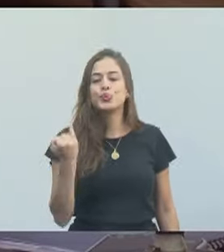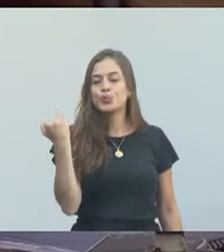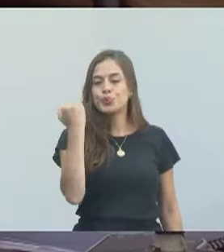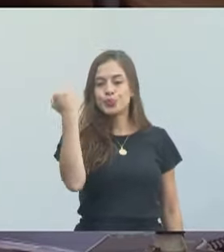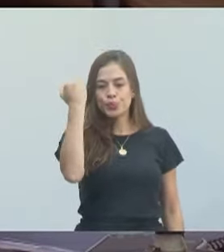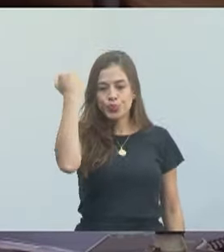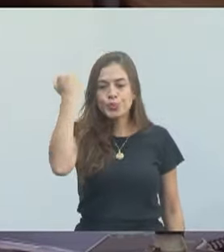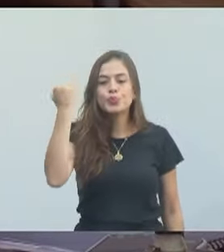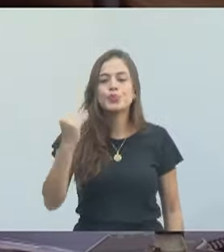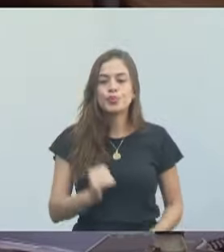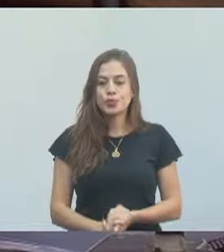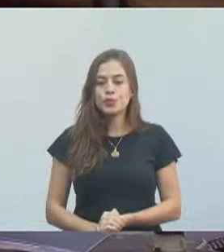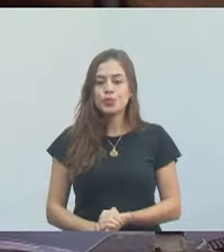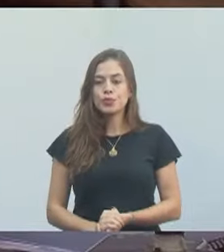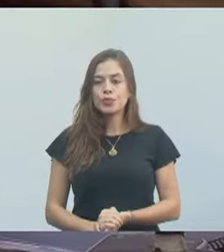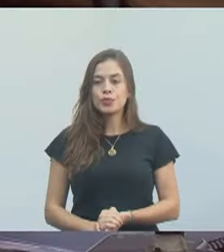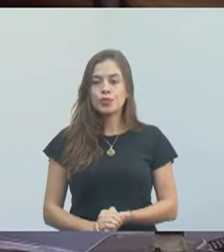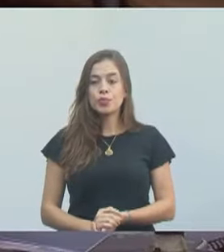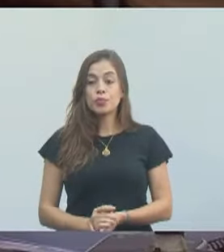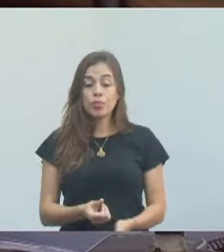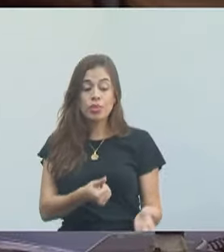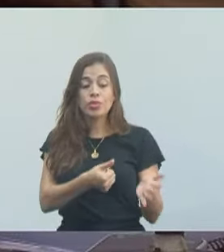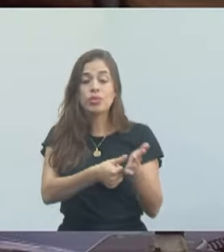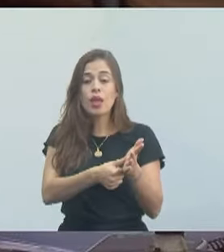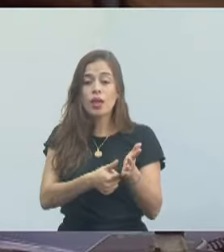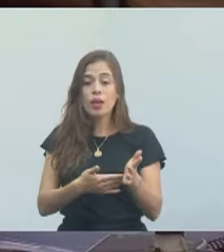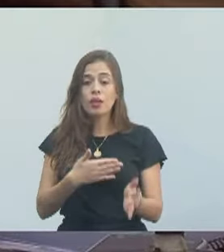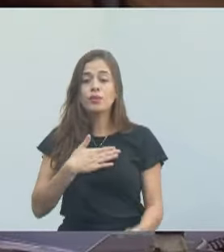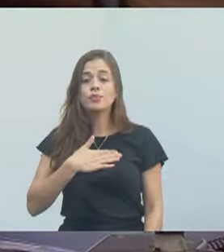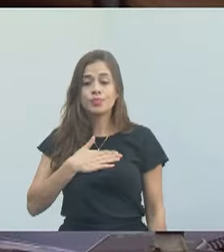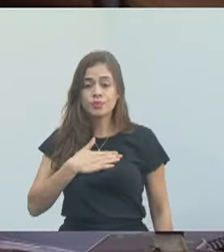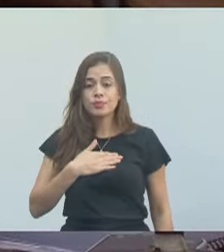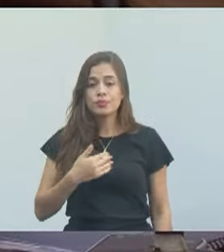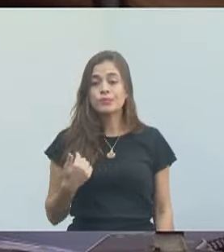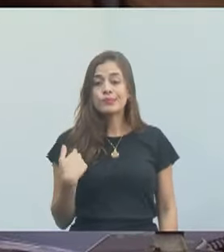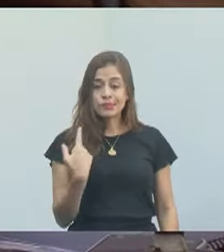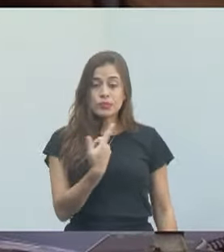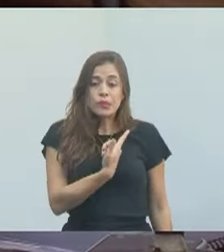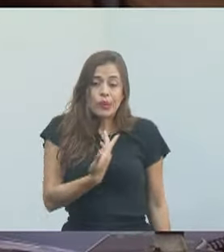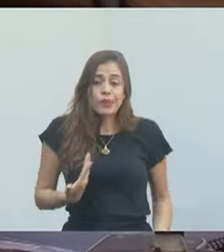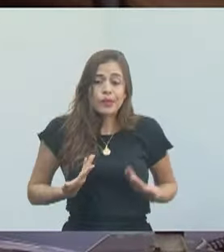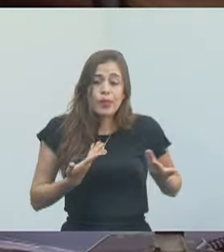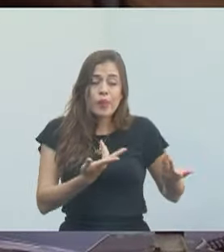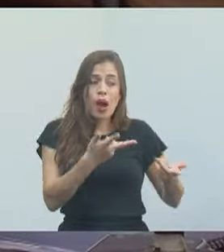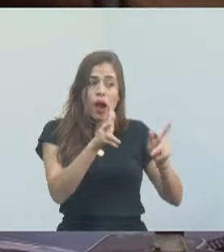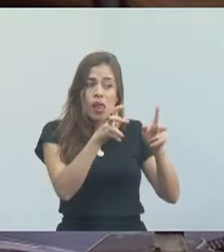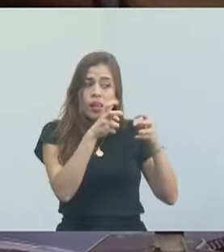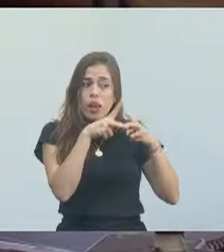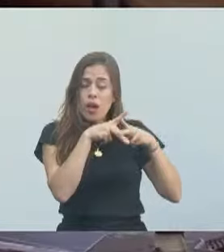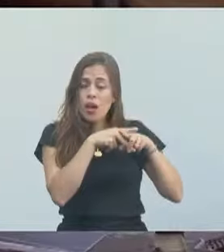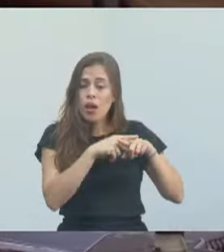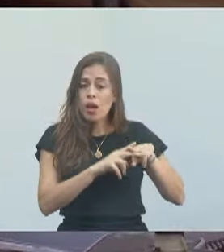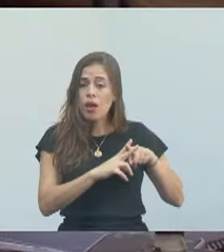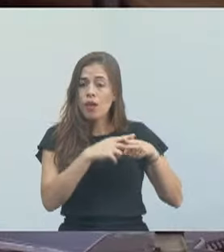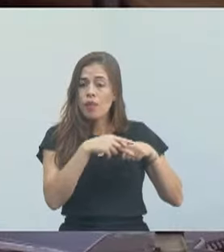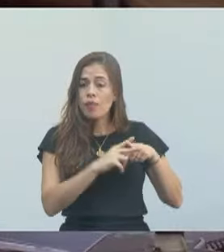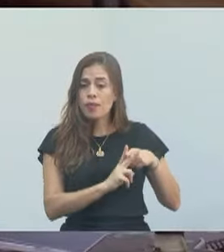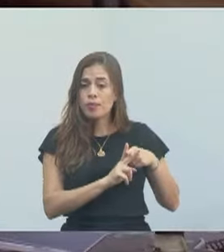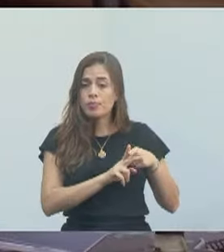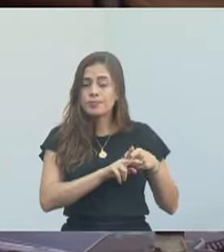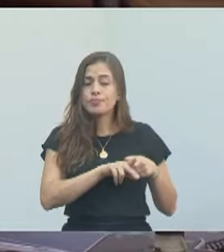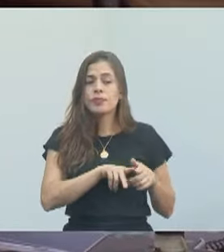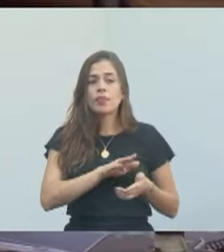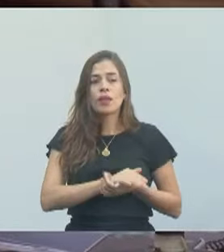fundamental para a nossa própria identidade. A gente está vendo a reforma ali do Pátio dos Trilhos, né? Que